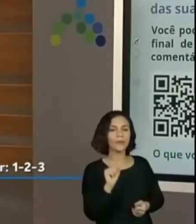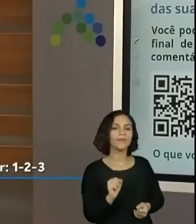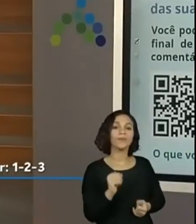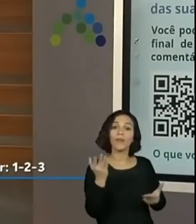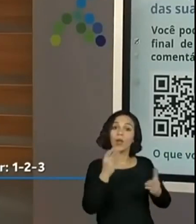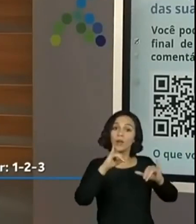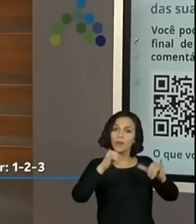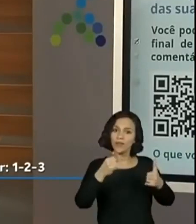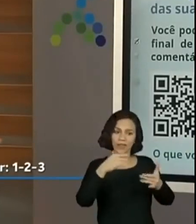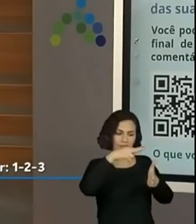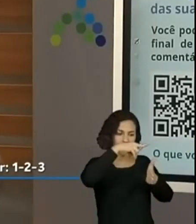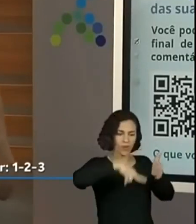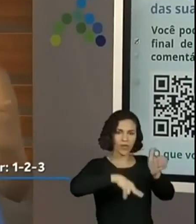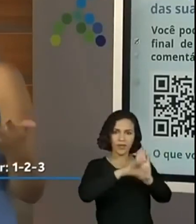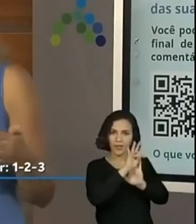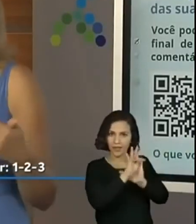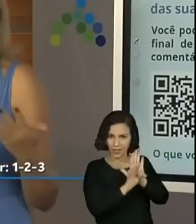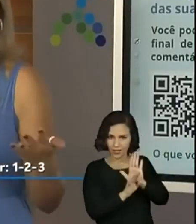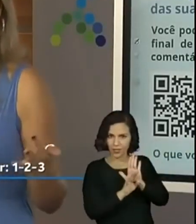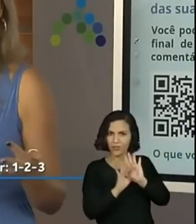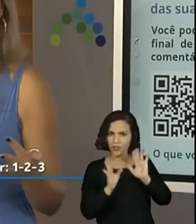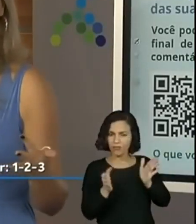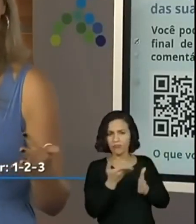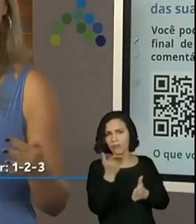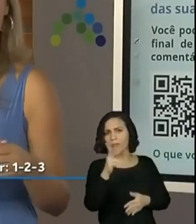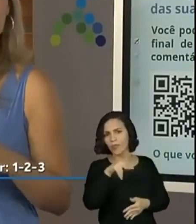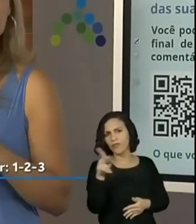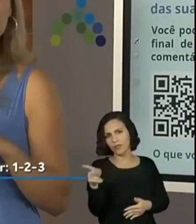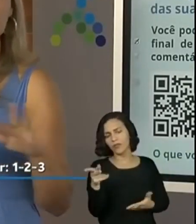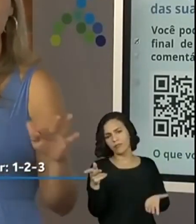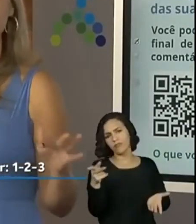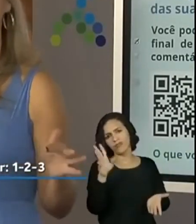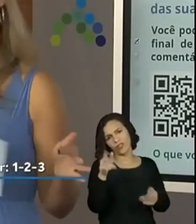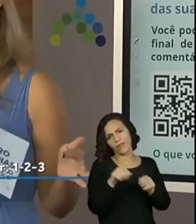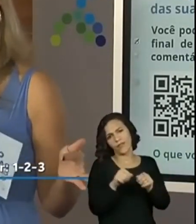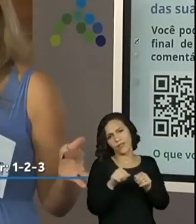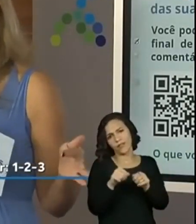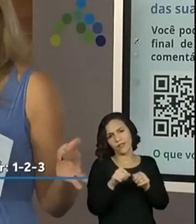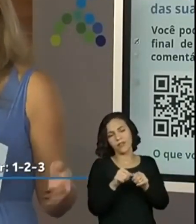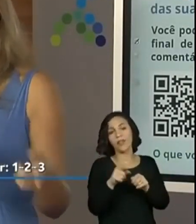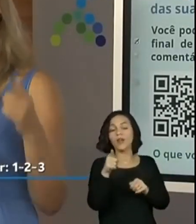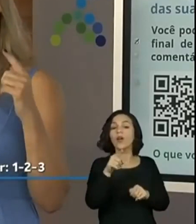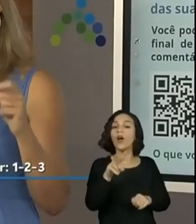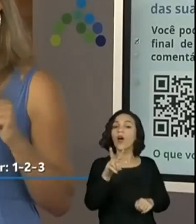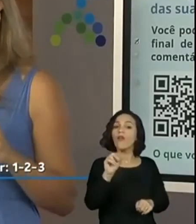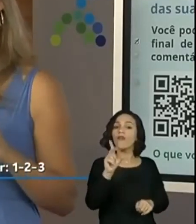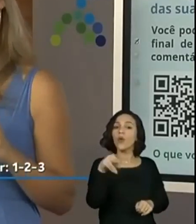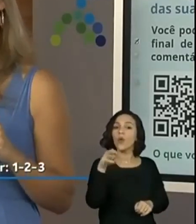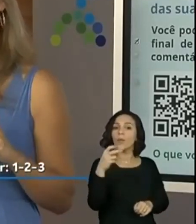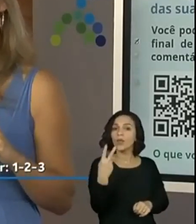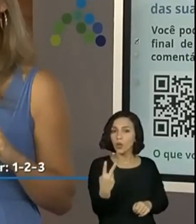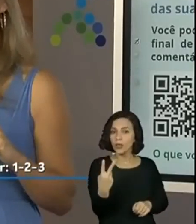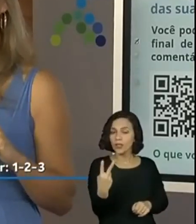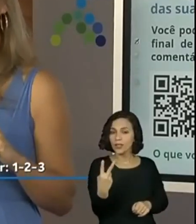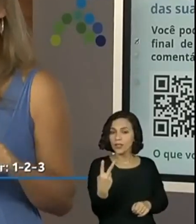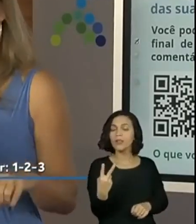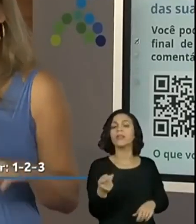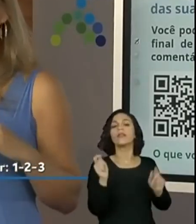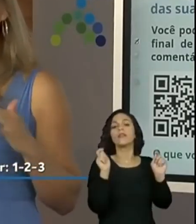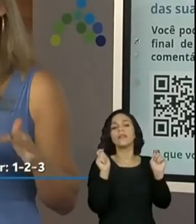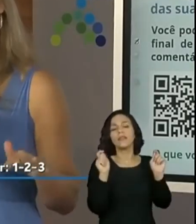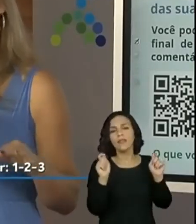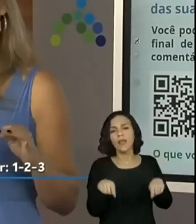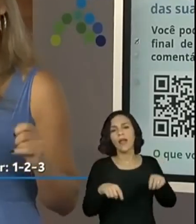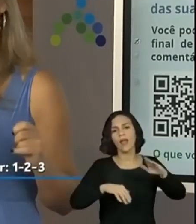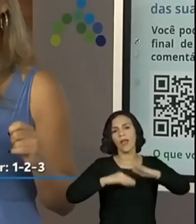para os textos. Vocês, professores e professoras, já devem ter visto. Tem muita coisa no volume 2 também que dá para usar com essa